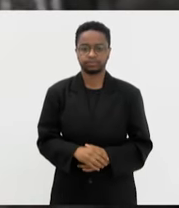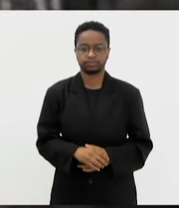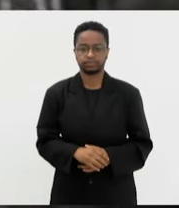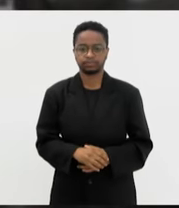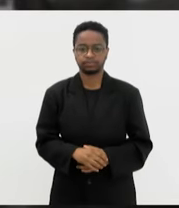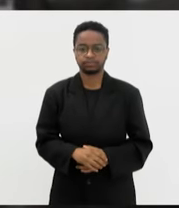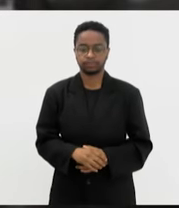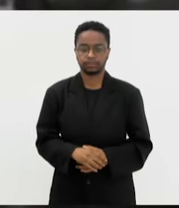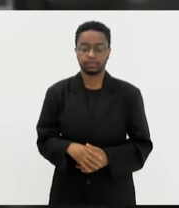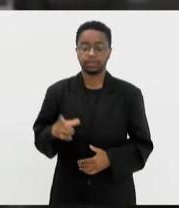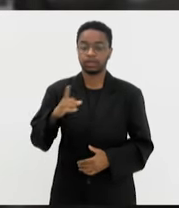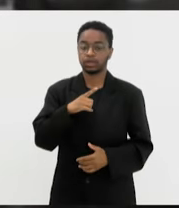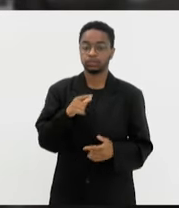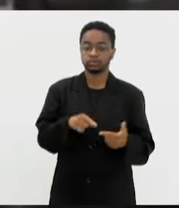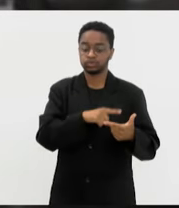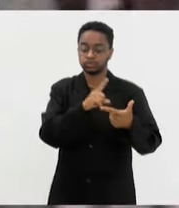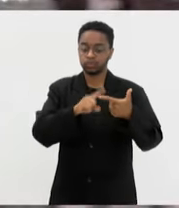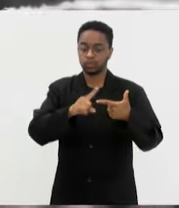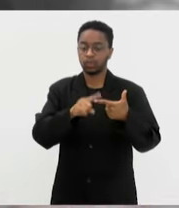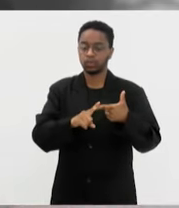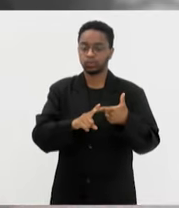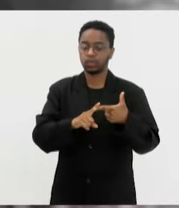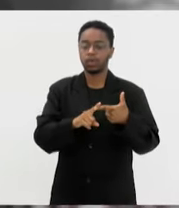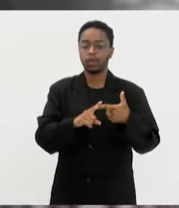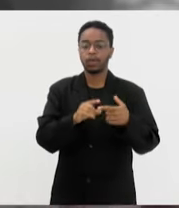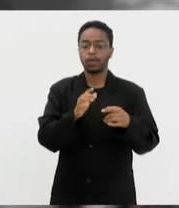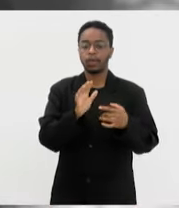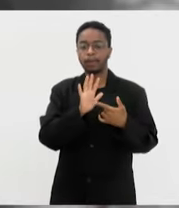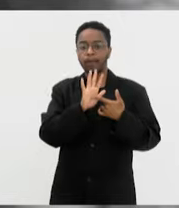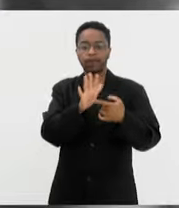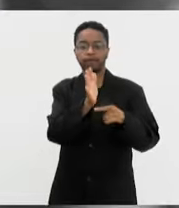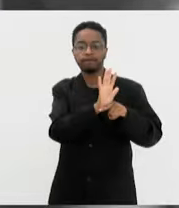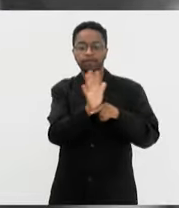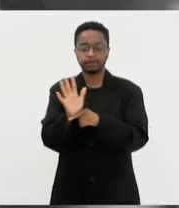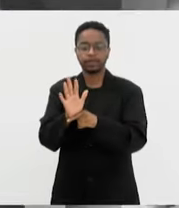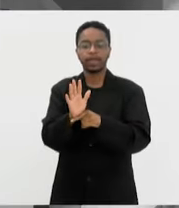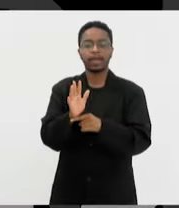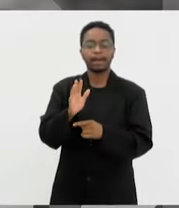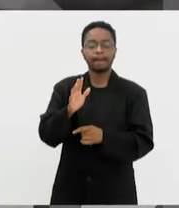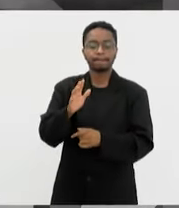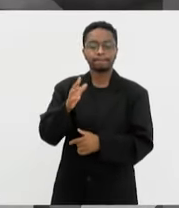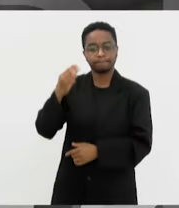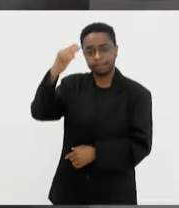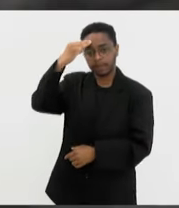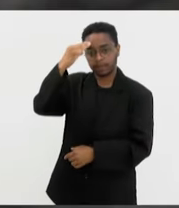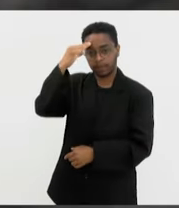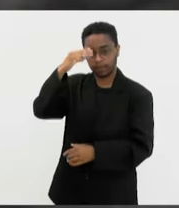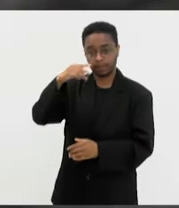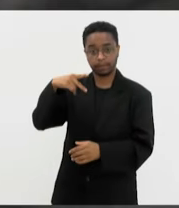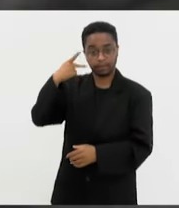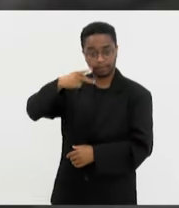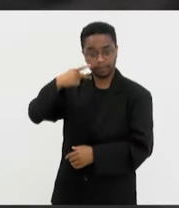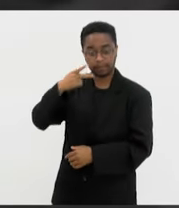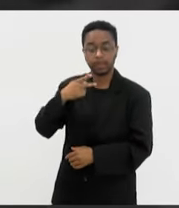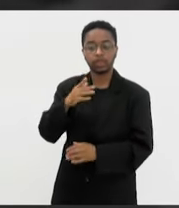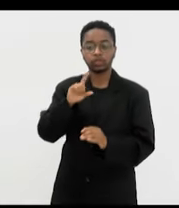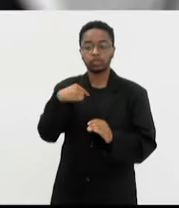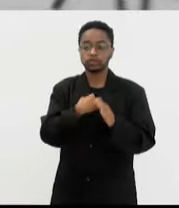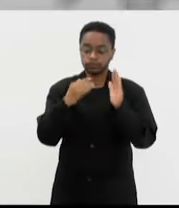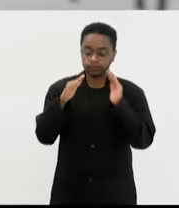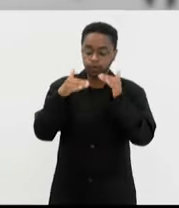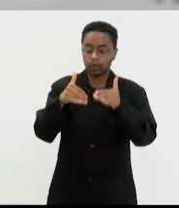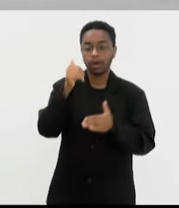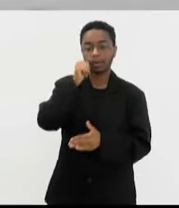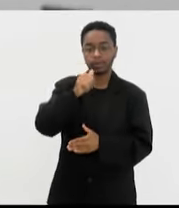No segundo episódio do projeto Memórias do Parlamento, nosso foco são as mulheres na política e o impacto